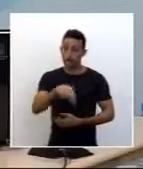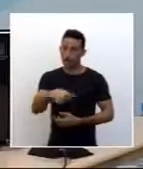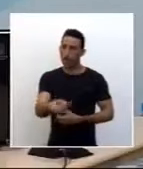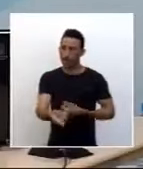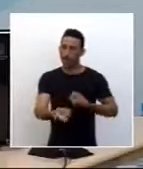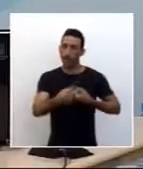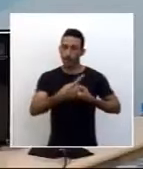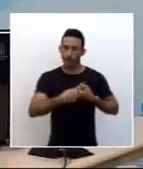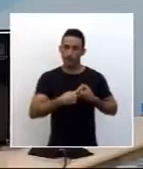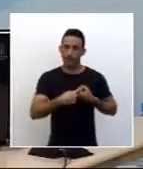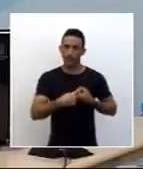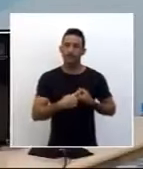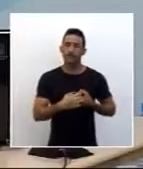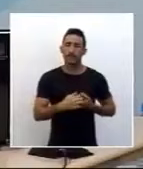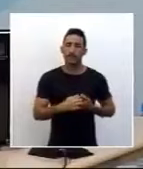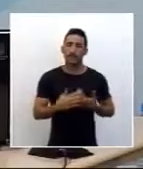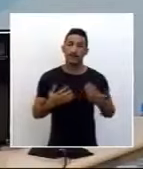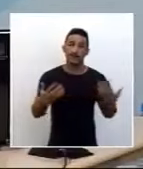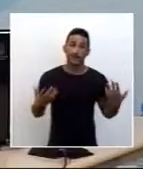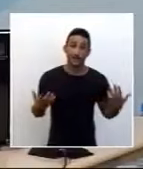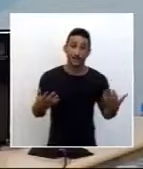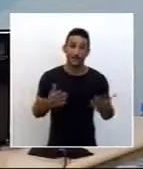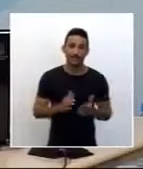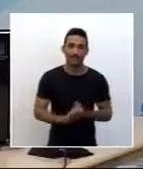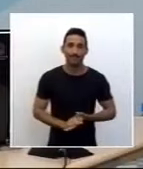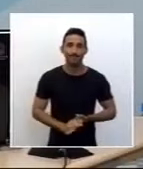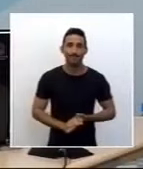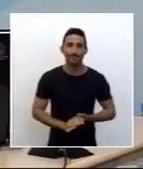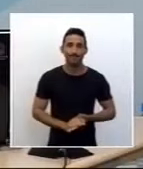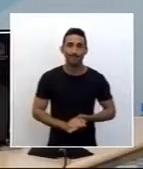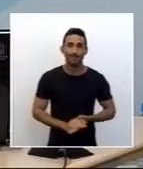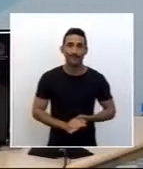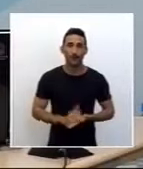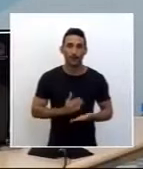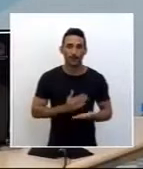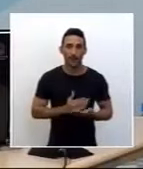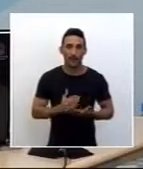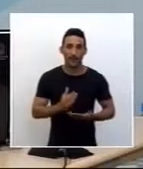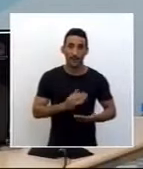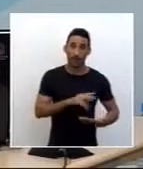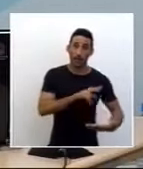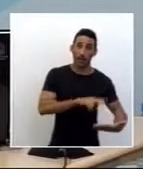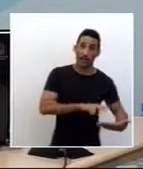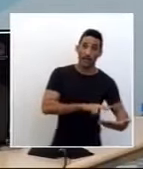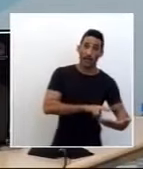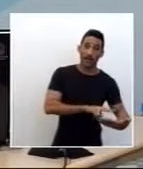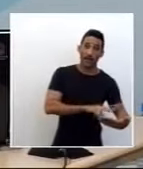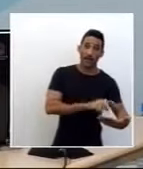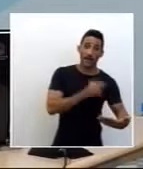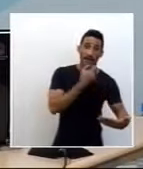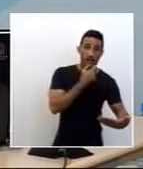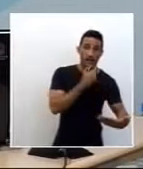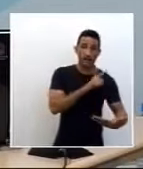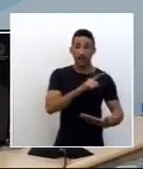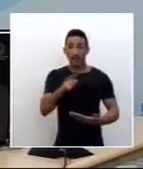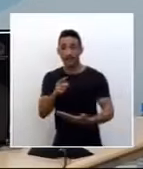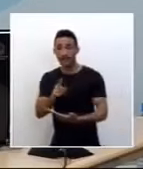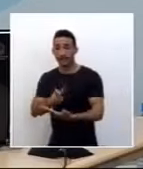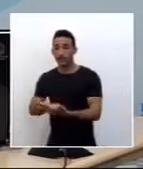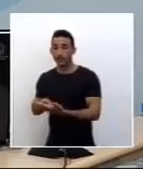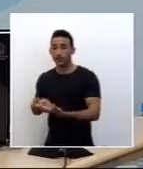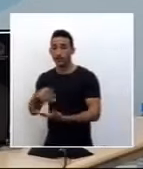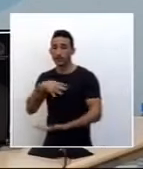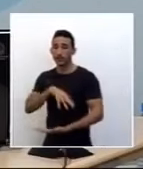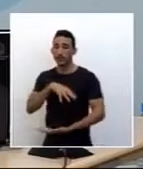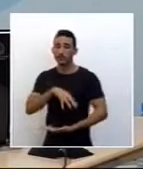mas tem gente aqui que já deu essa resposta não pegou a então eu vou nem duas você vai trazer né sou